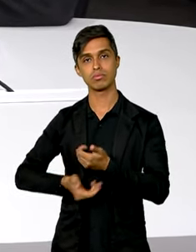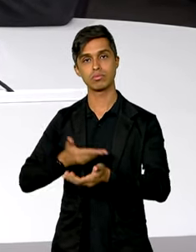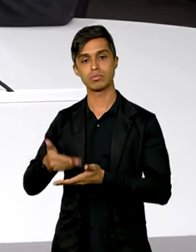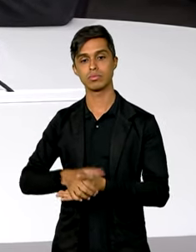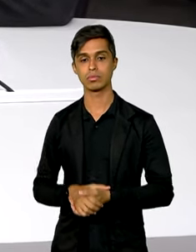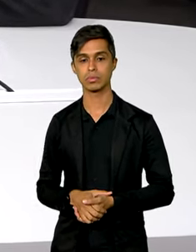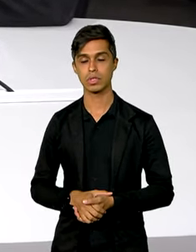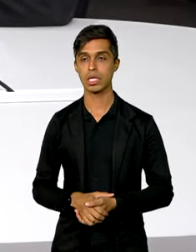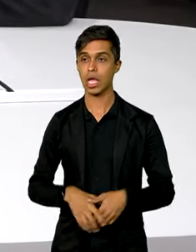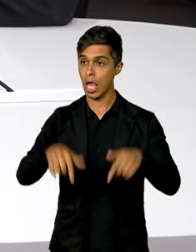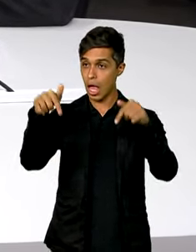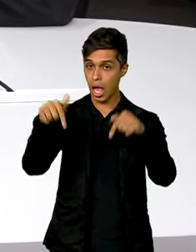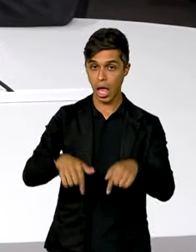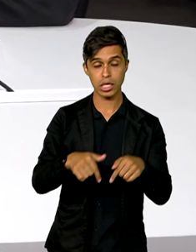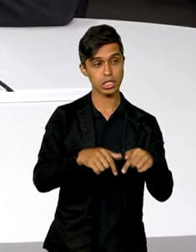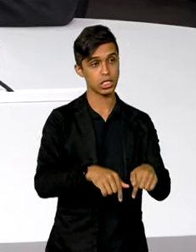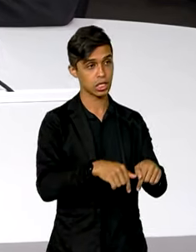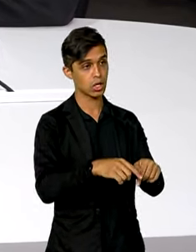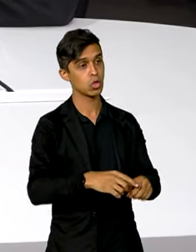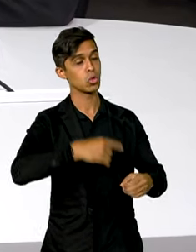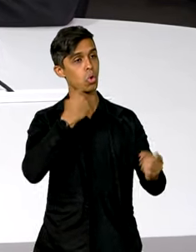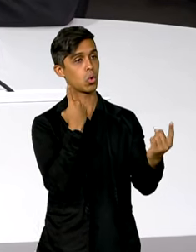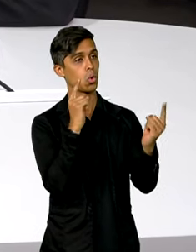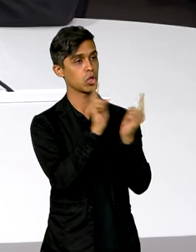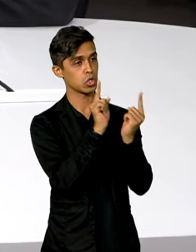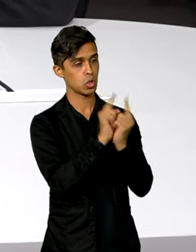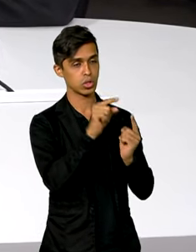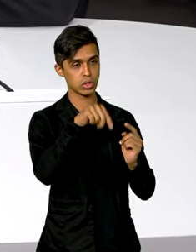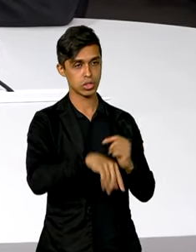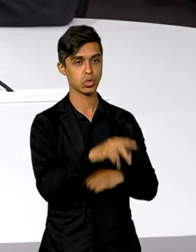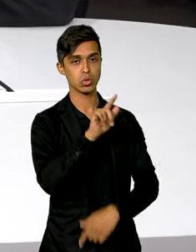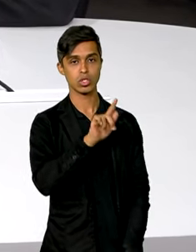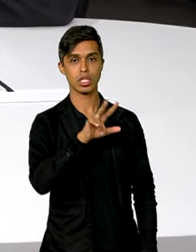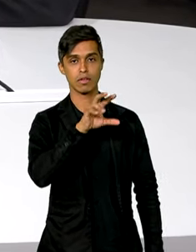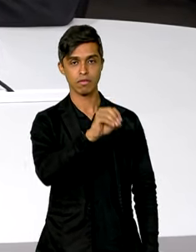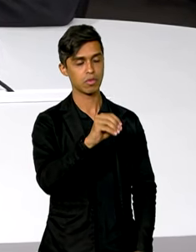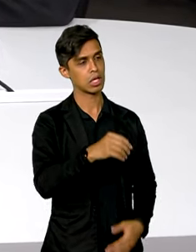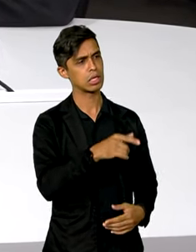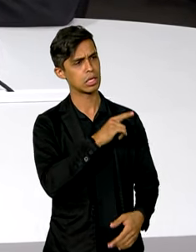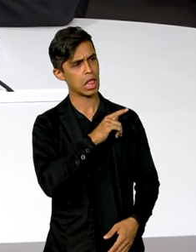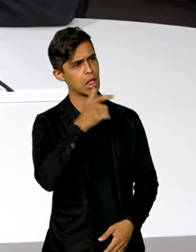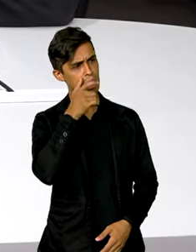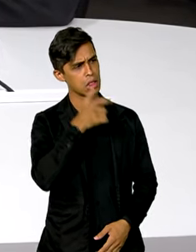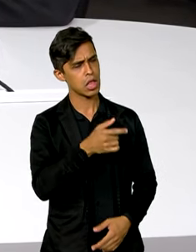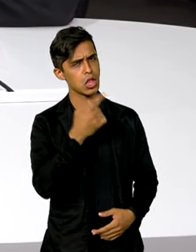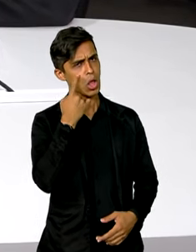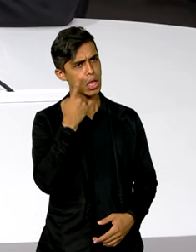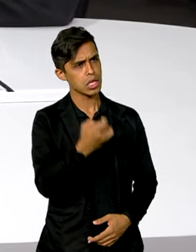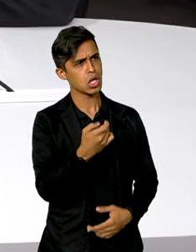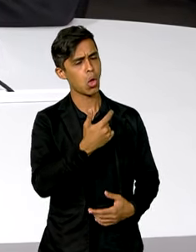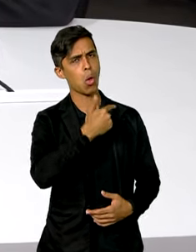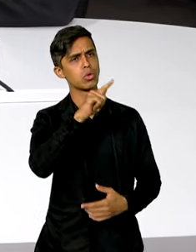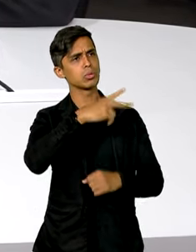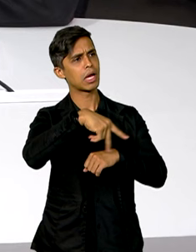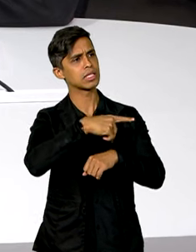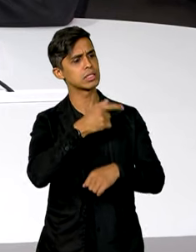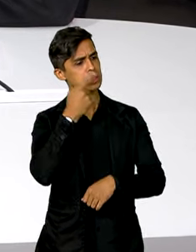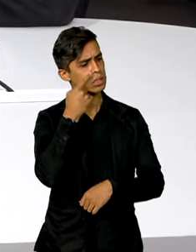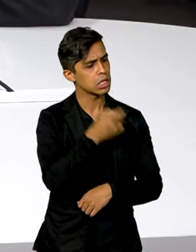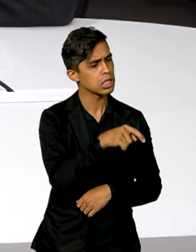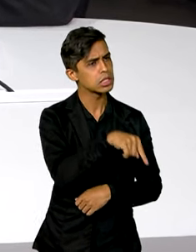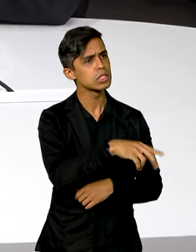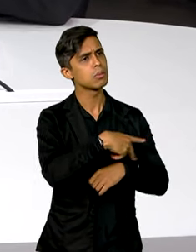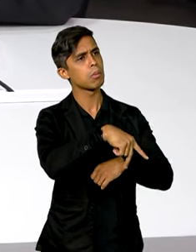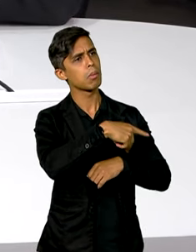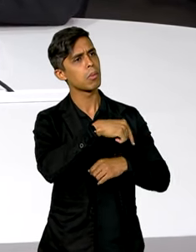nos encontros do G20, nos encontros que o senhor teve aqui ao longo do dia hoje, houve interesse dos demais países nesse tipo de programa?